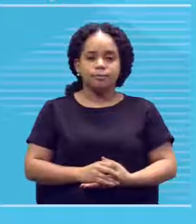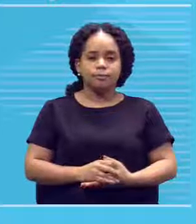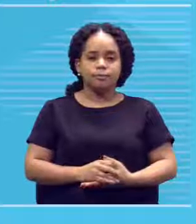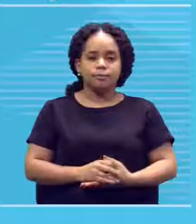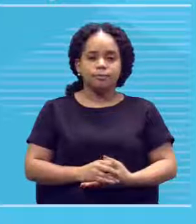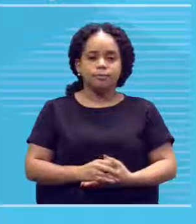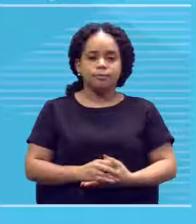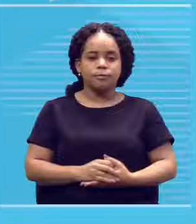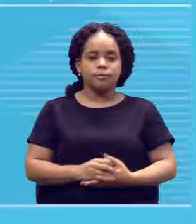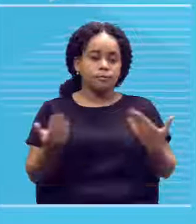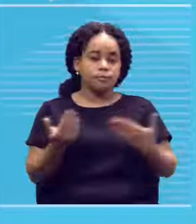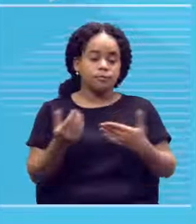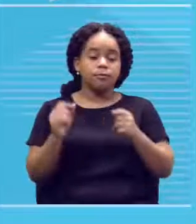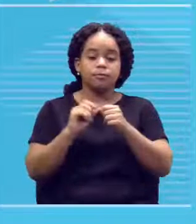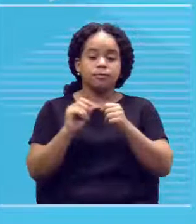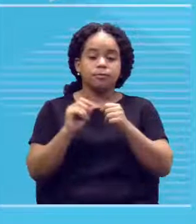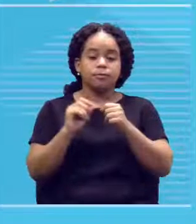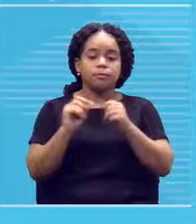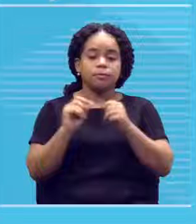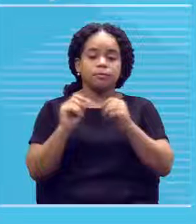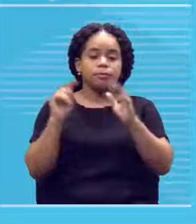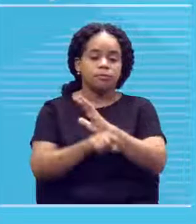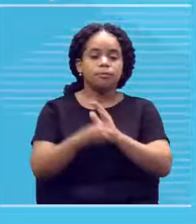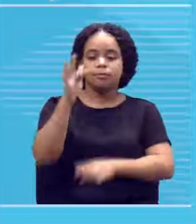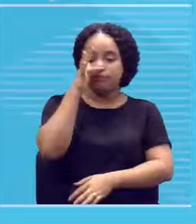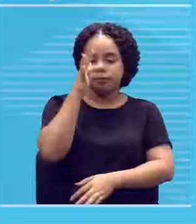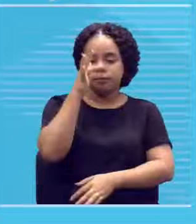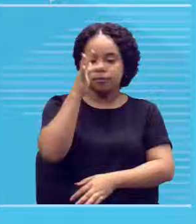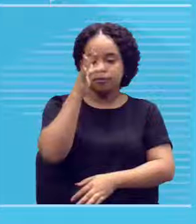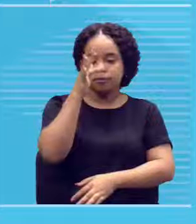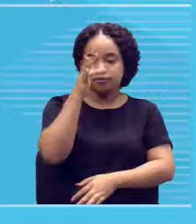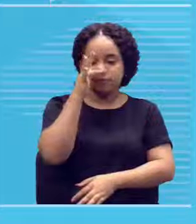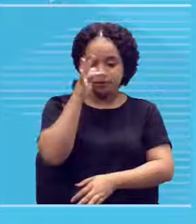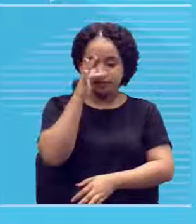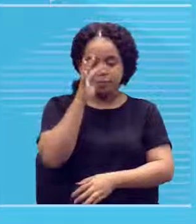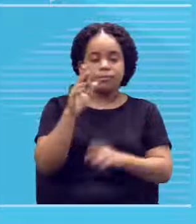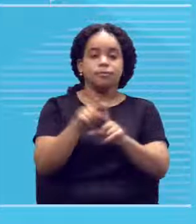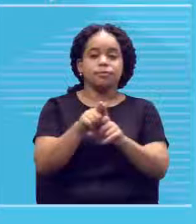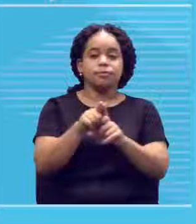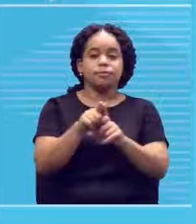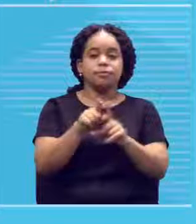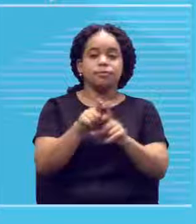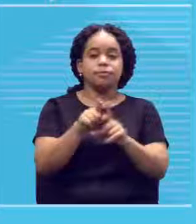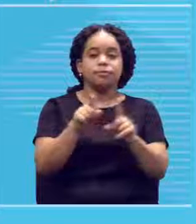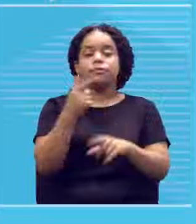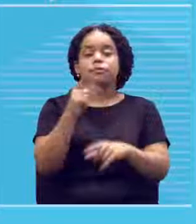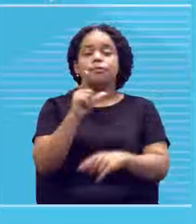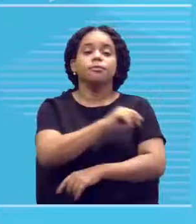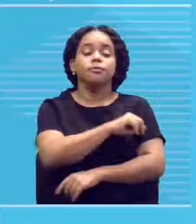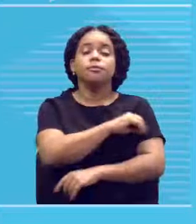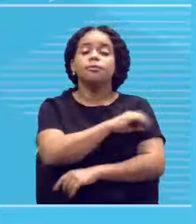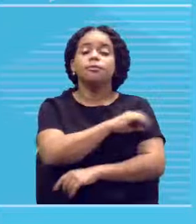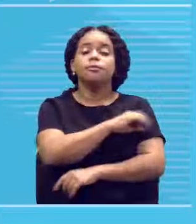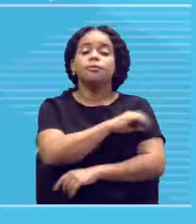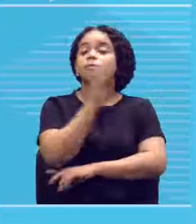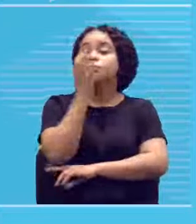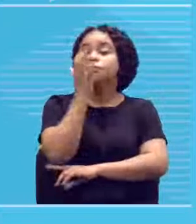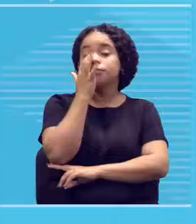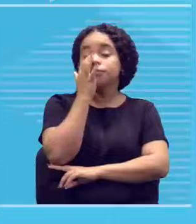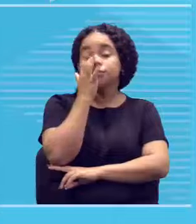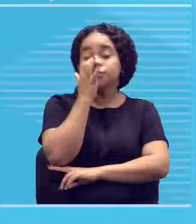eu vou fazer aqui uma perguntinha para Floriano e São Miguel da Baixa Grande